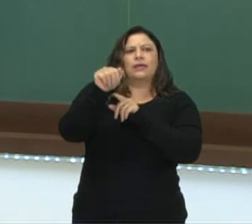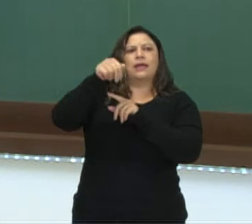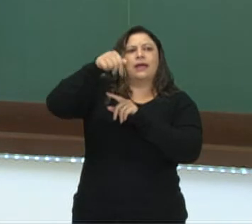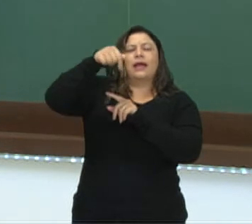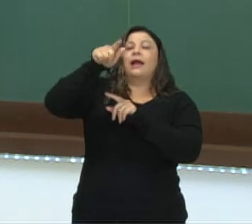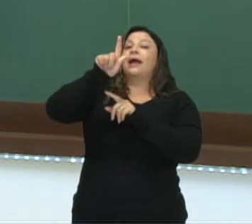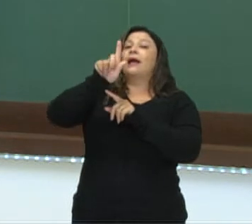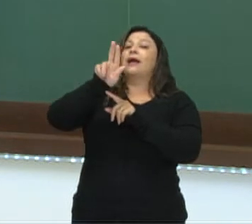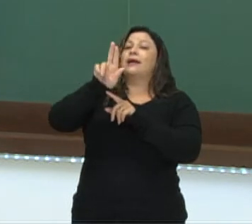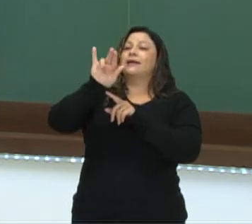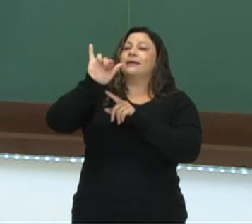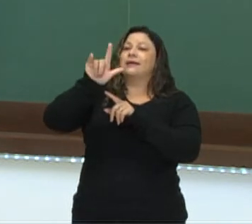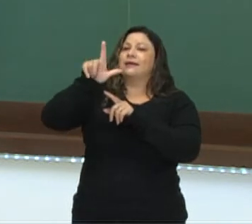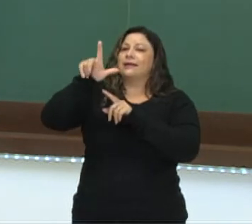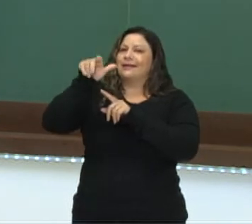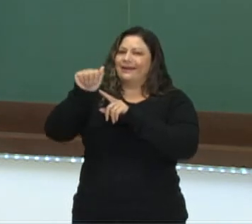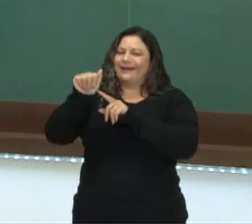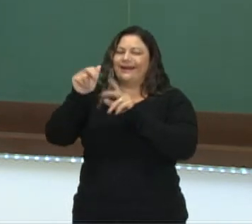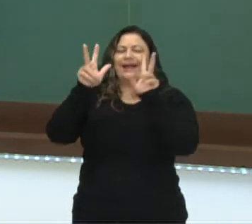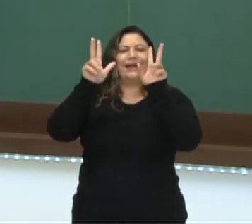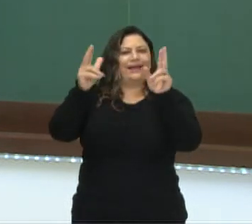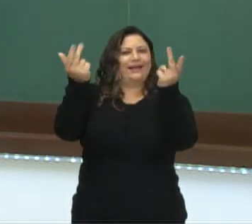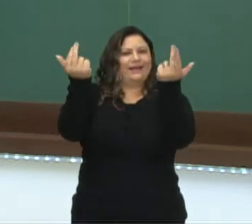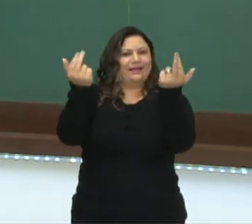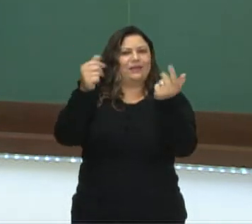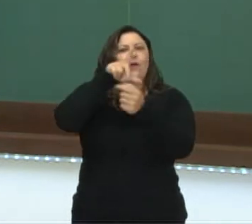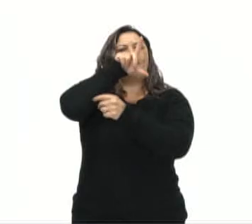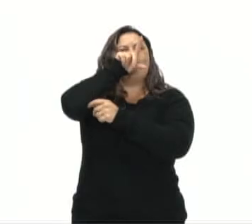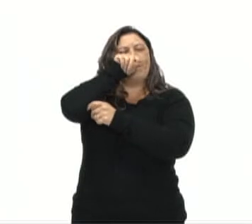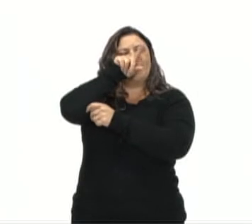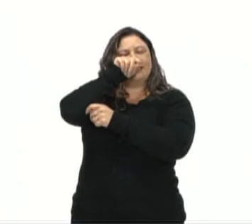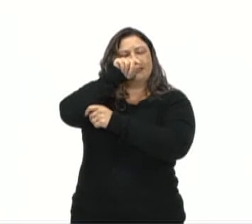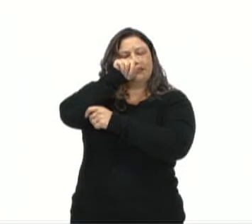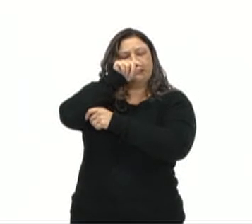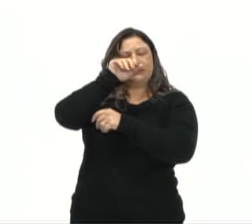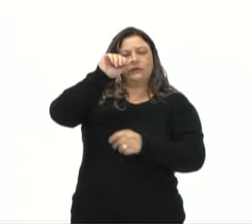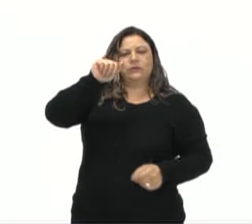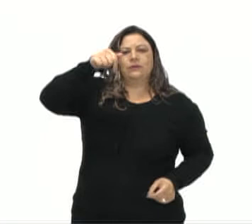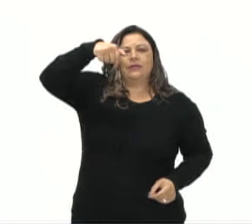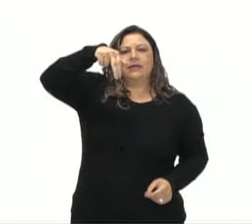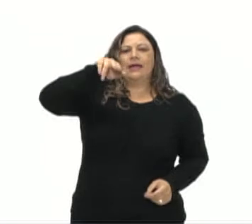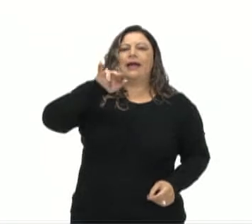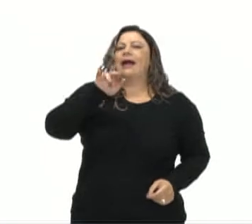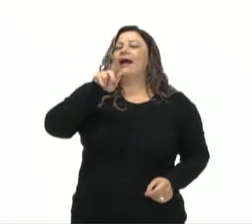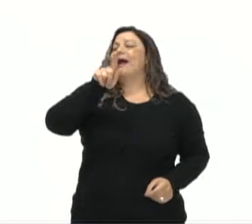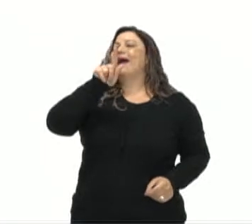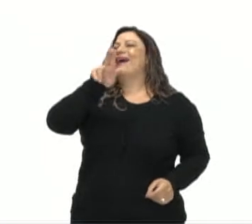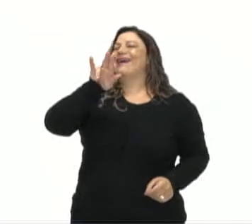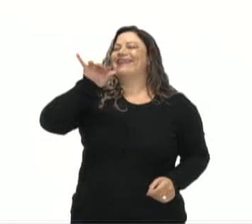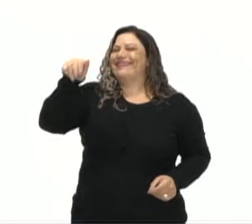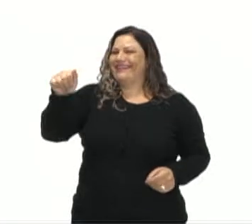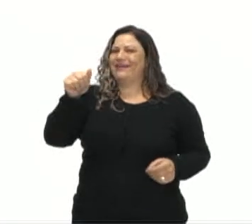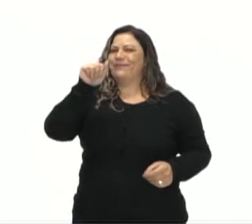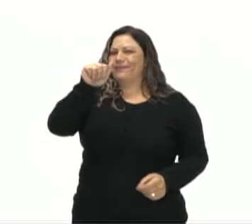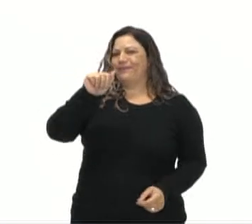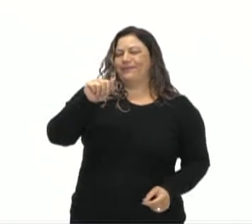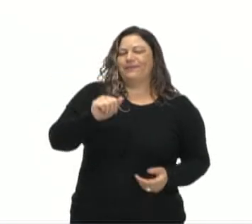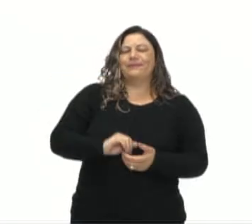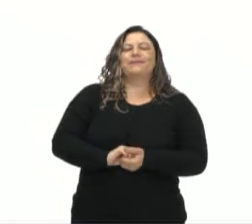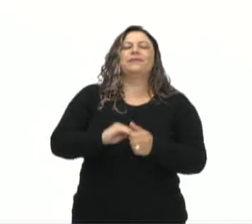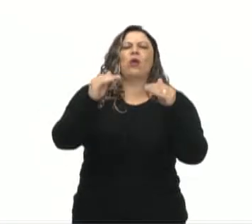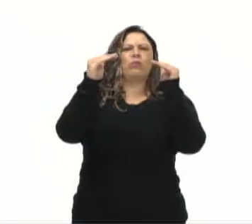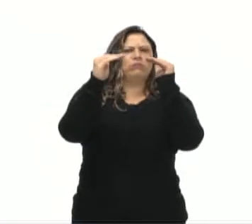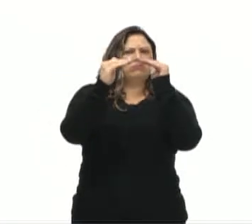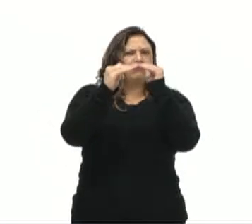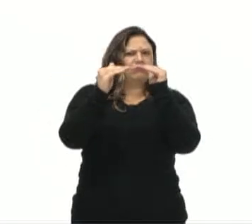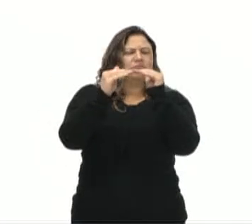Águia, tá? Então, quando eu coloco esse adjetivo aqui, ó, ele vai concordar daí